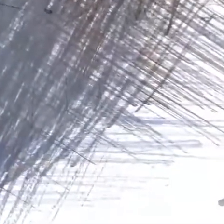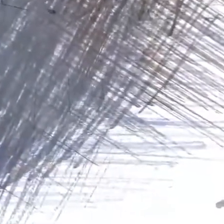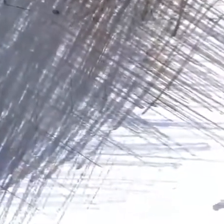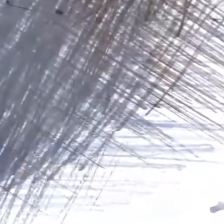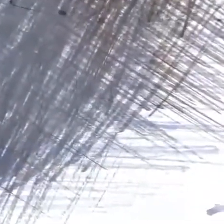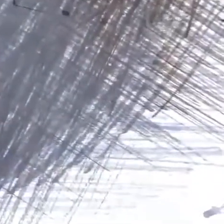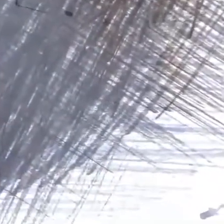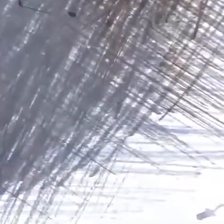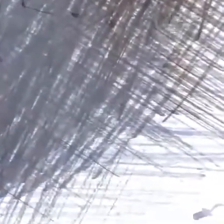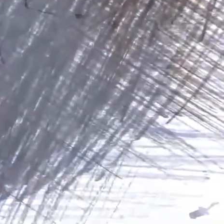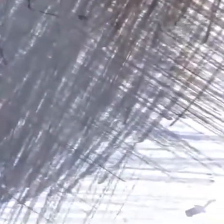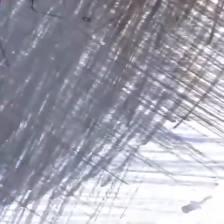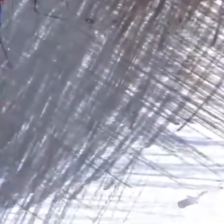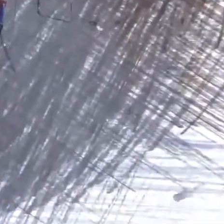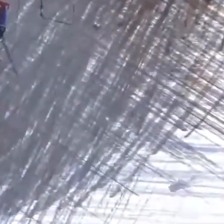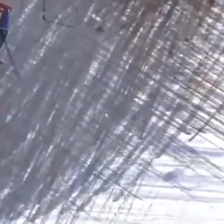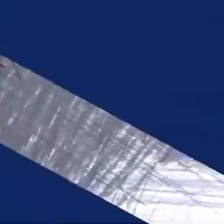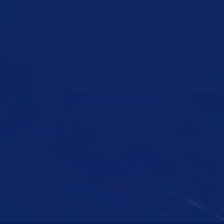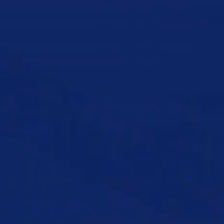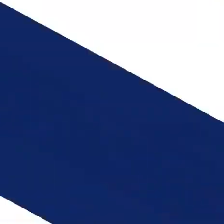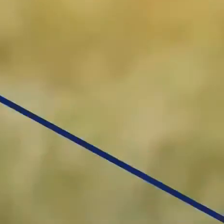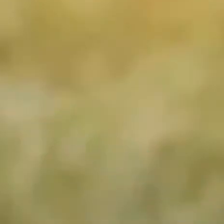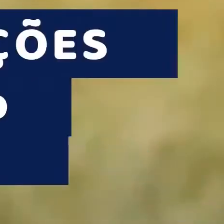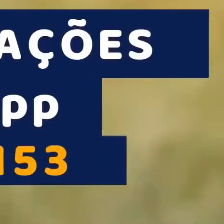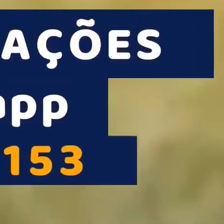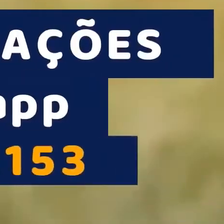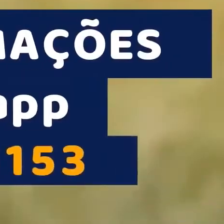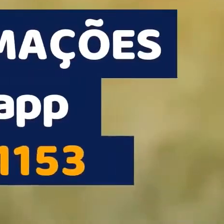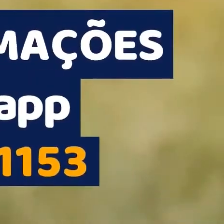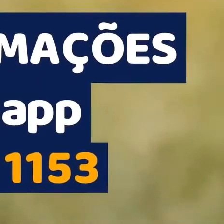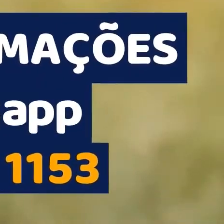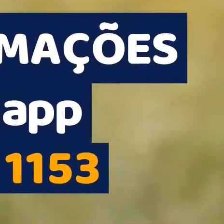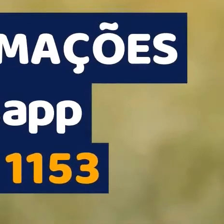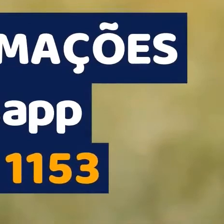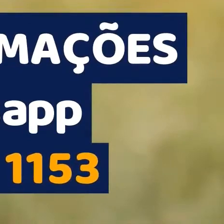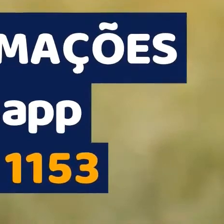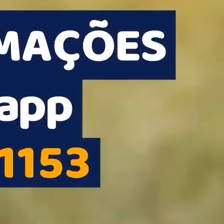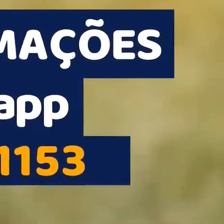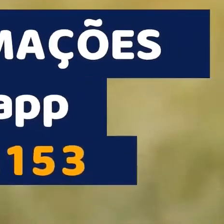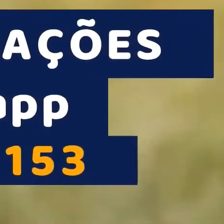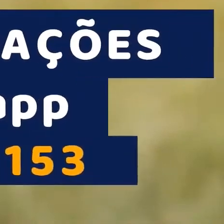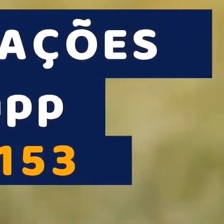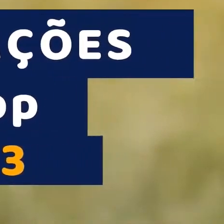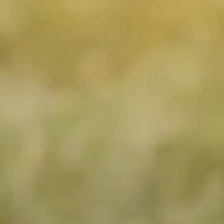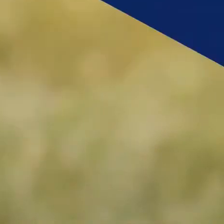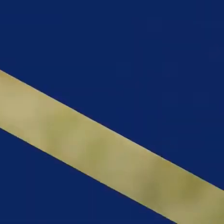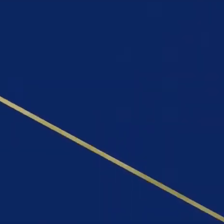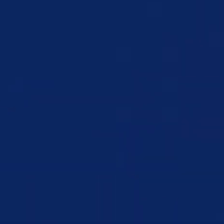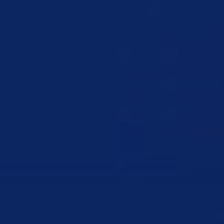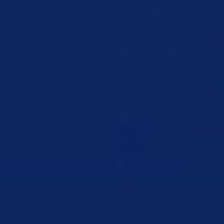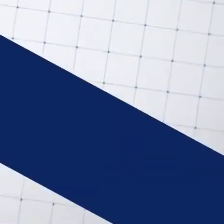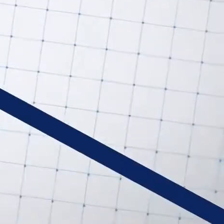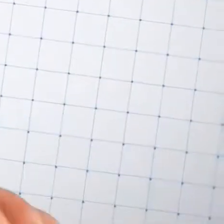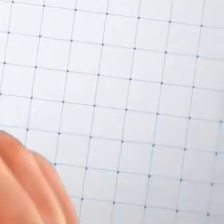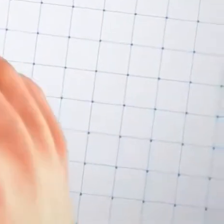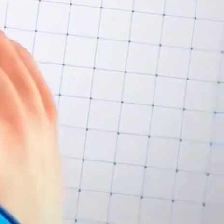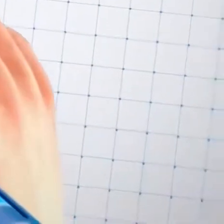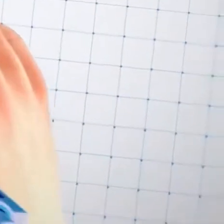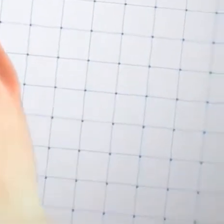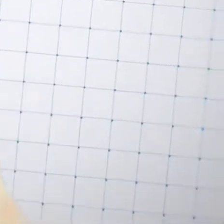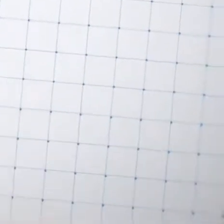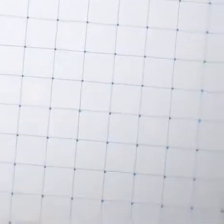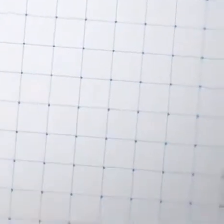mensalidade. Matrículas abertas para 2021. Informações pelo fone WhatsApp 3731 1153.